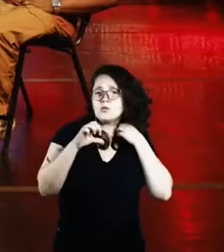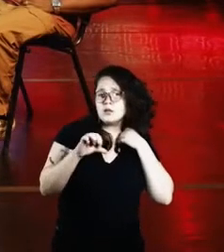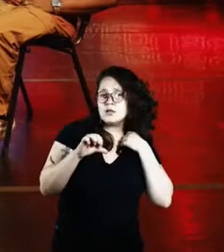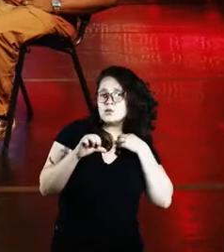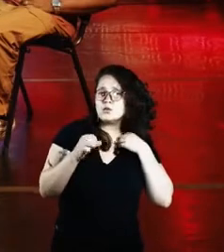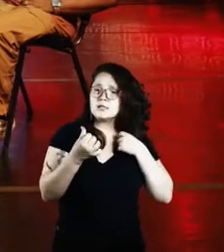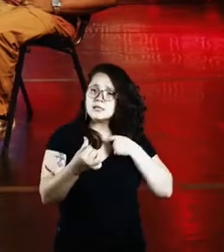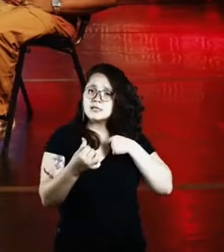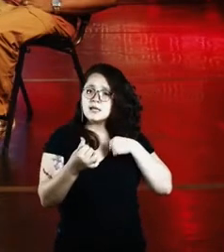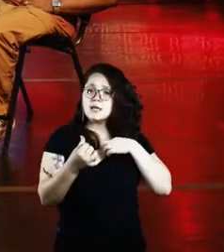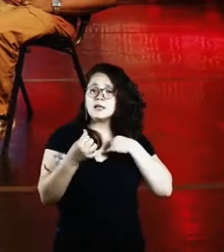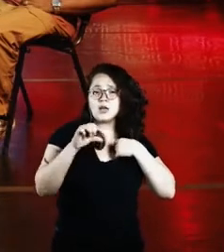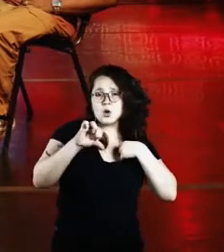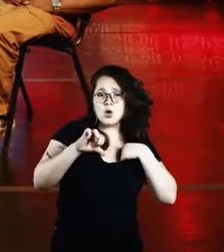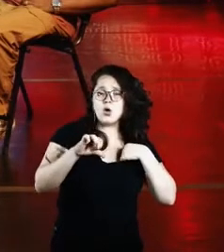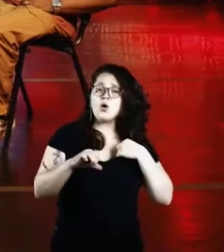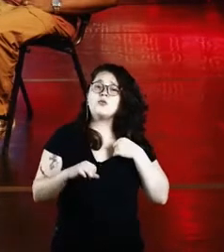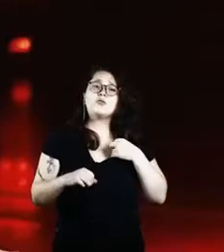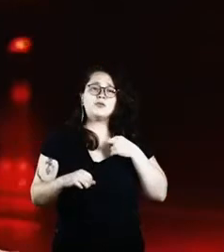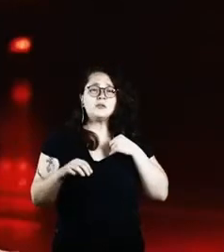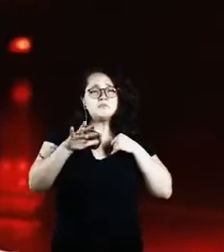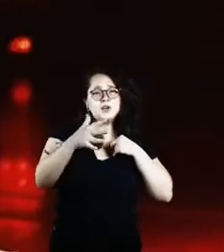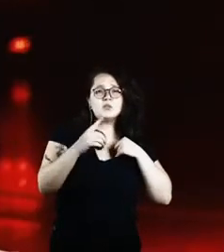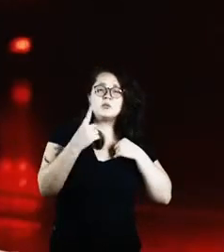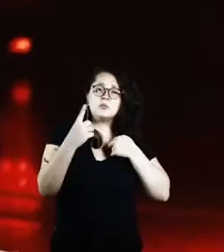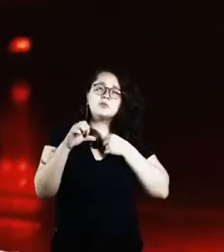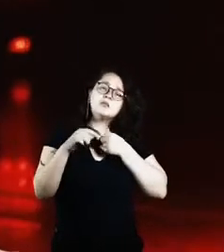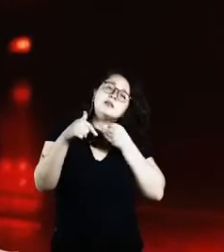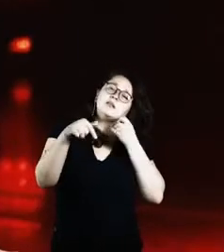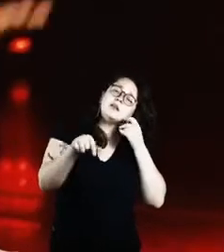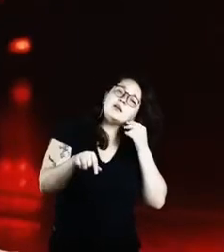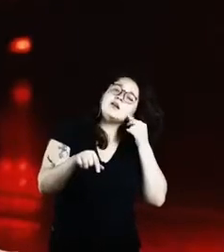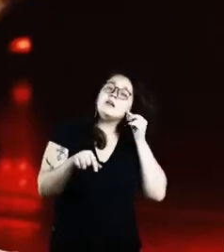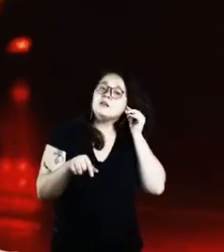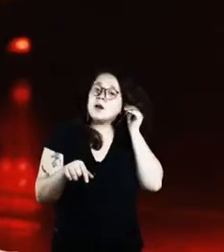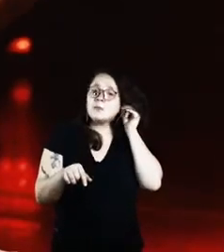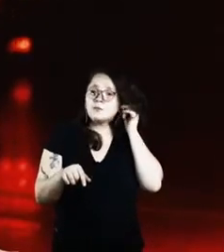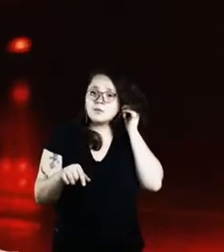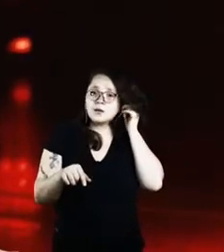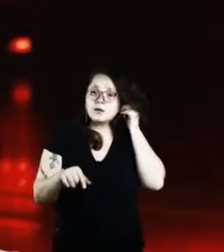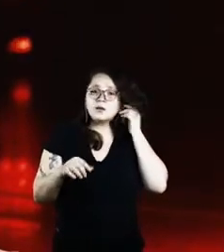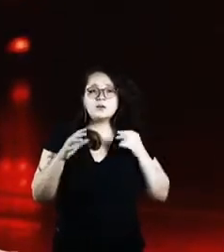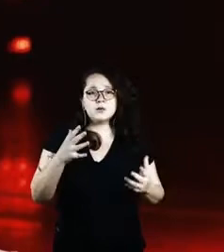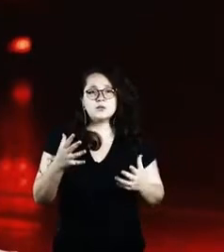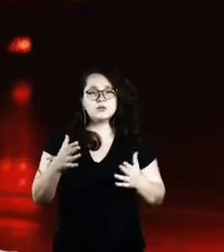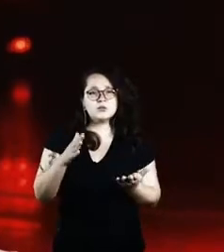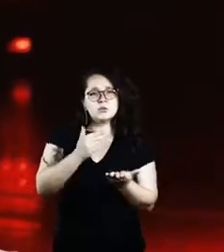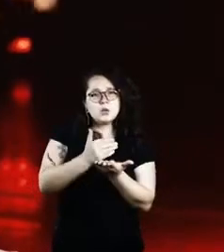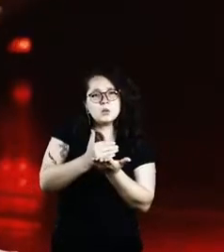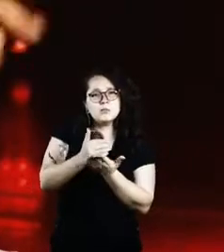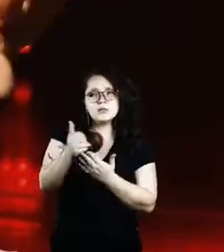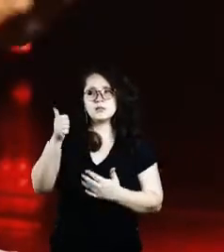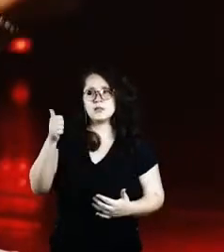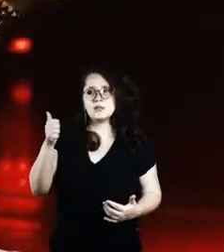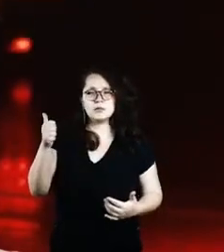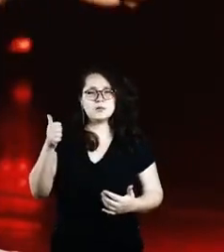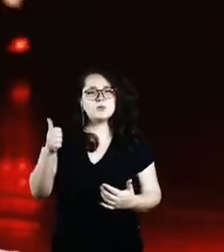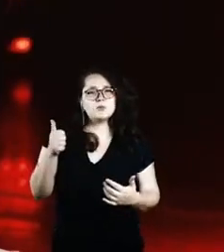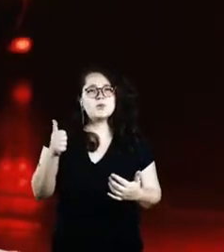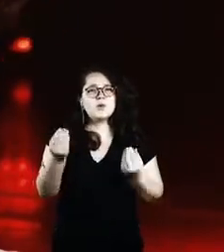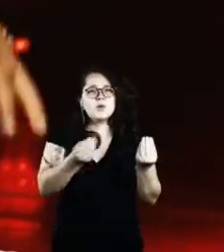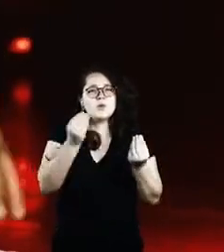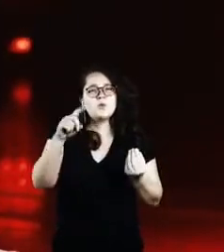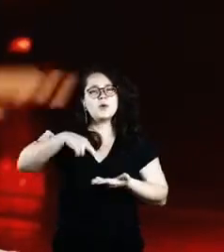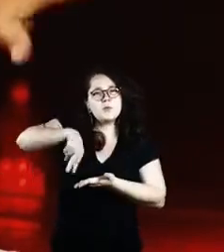69... para 70, então estava começando aqueles bailinhos, né? E a